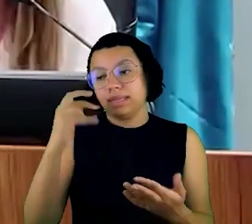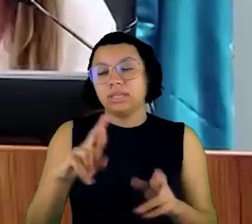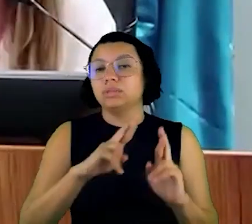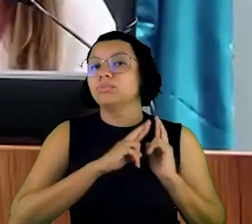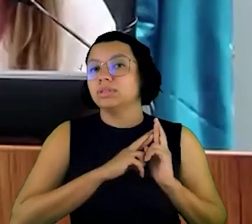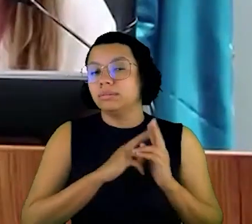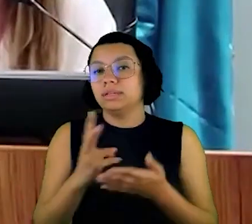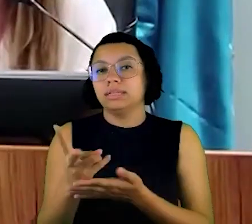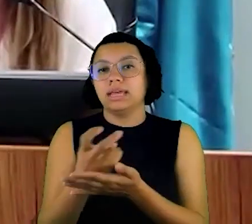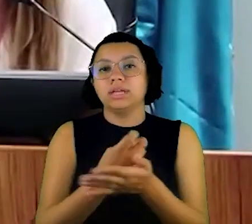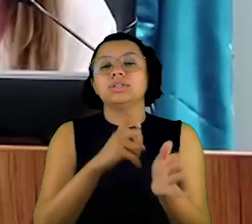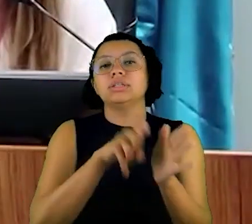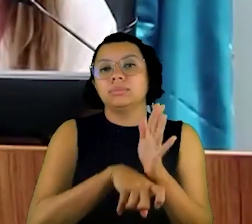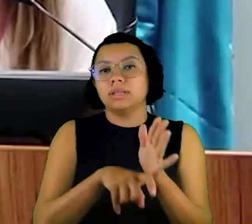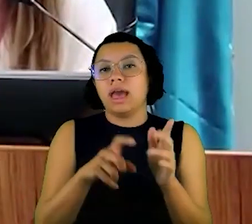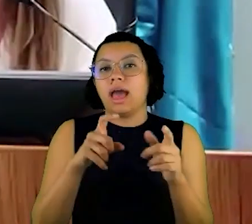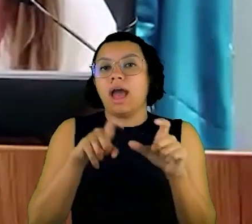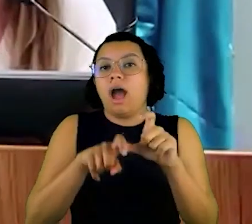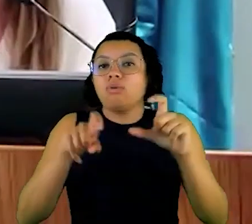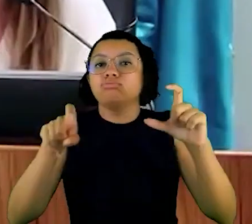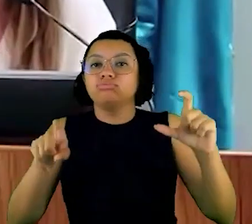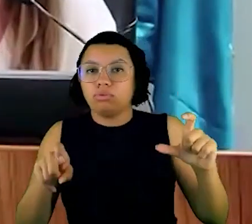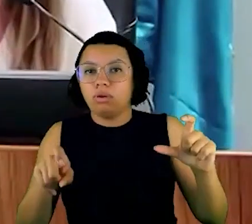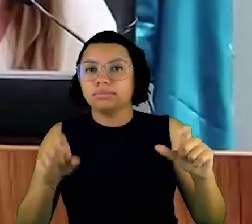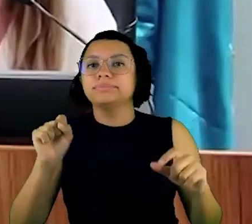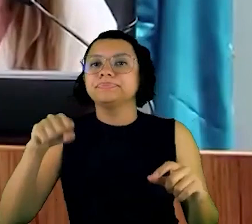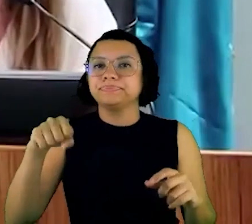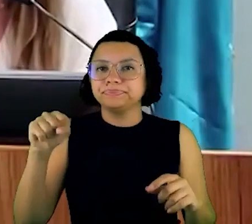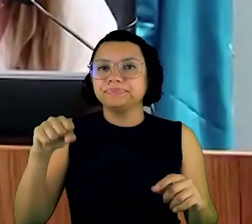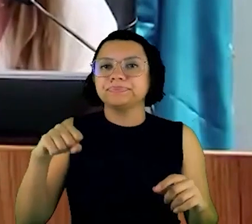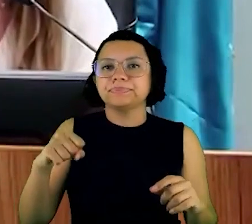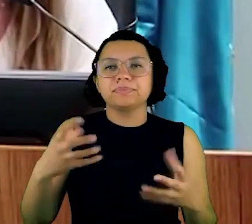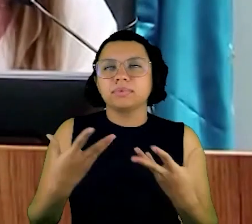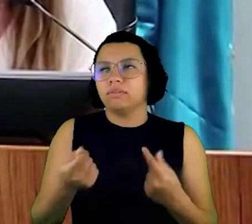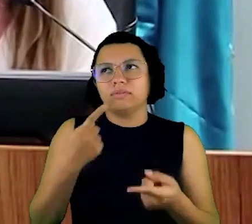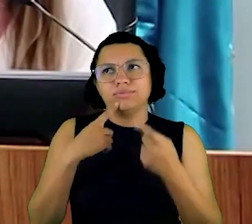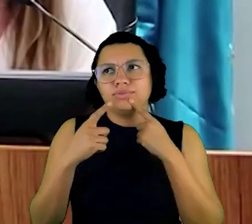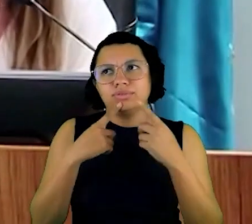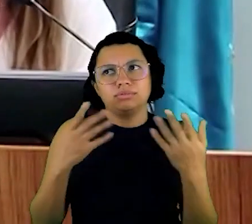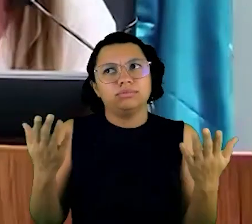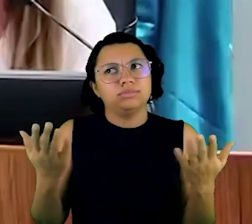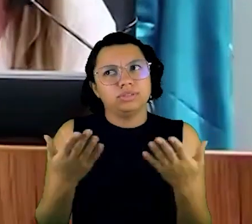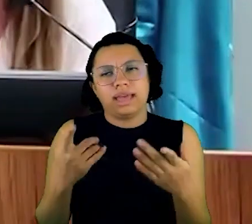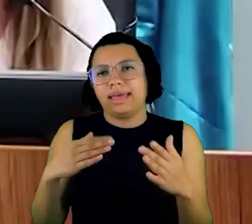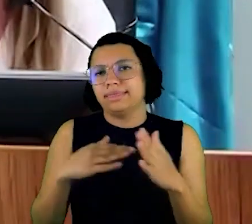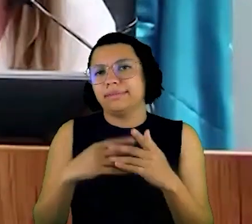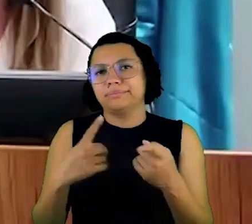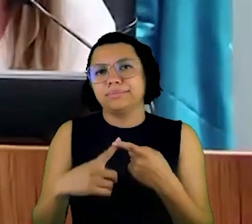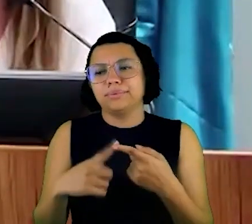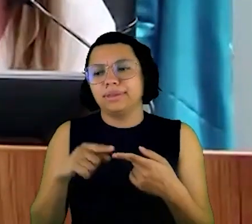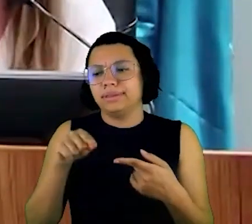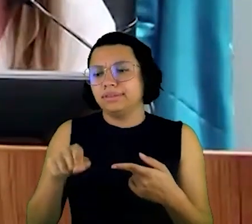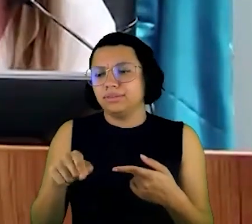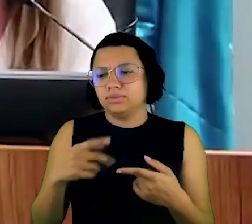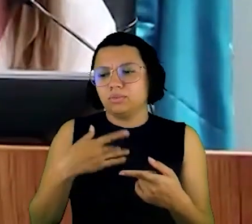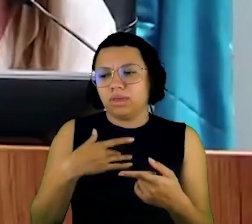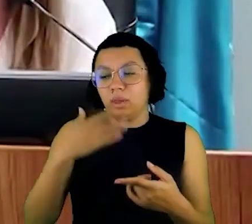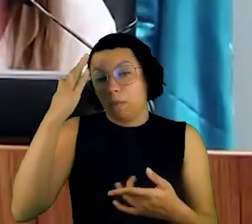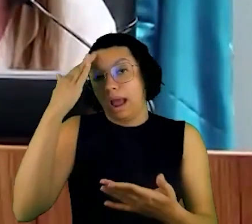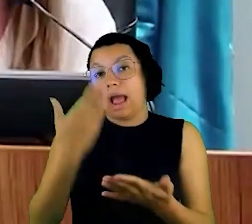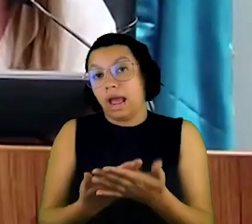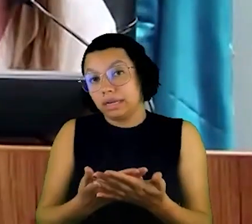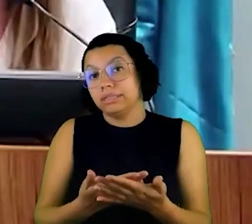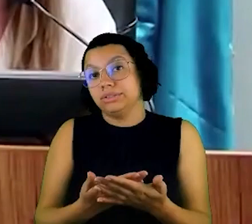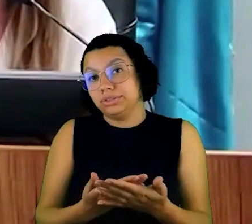de responsabilidade tributária autônoma, sim. Não vamos discutir essa questão, até porque isso,